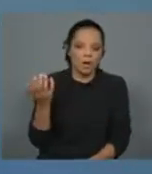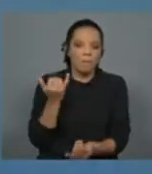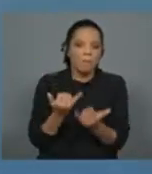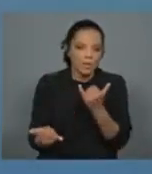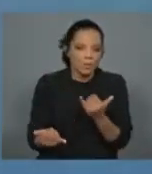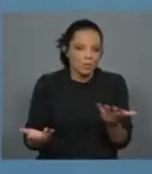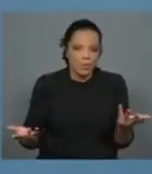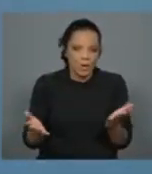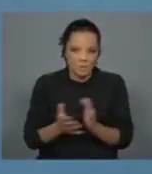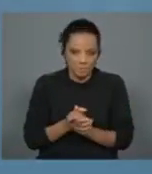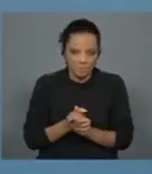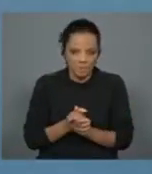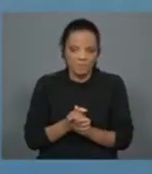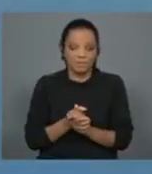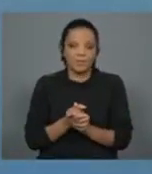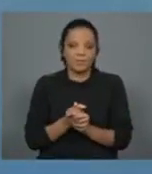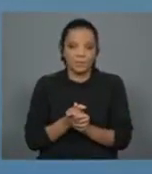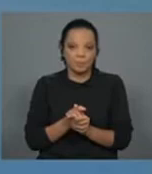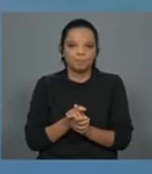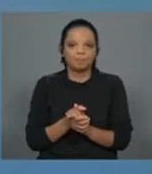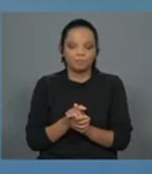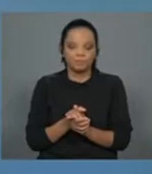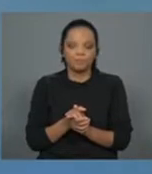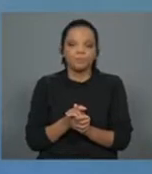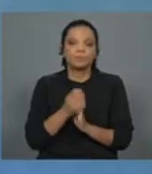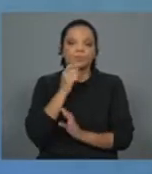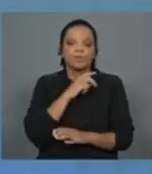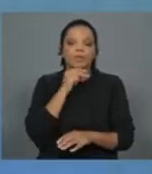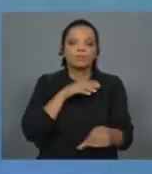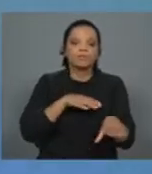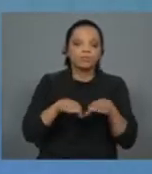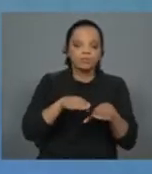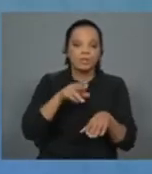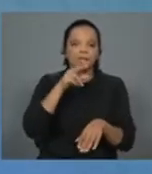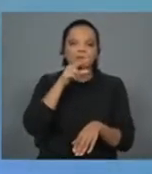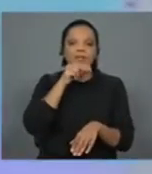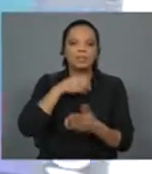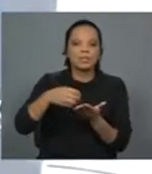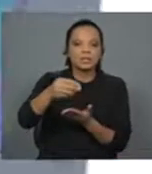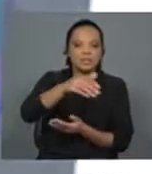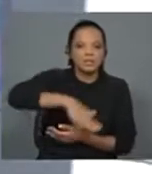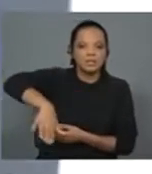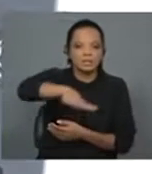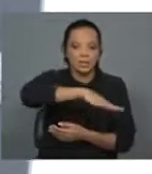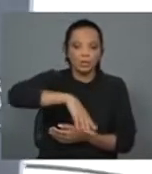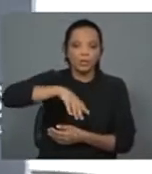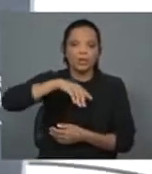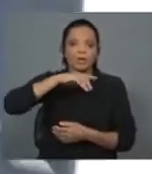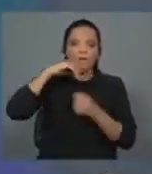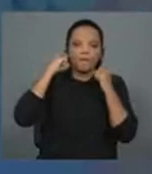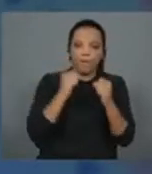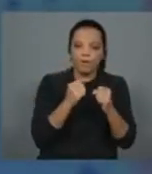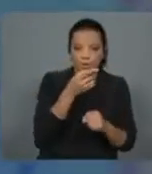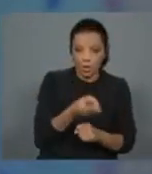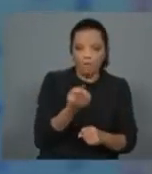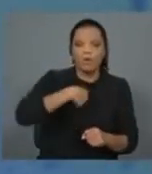perigosidade. Portanto, pode haver um sismo no deserto, mesmo de magnitude 9, bom, vamos